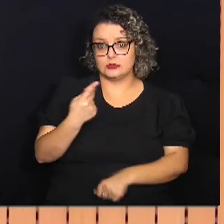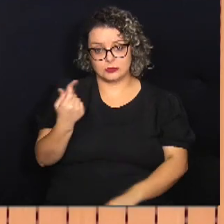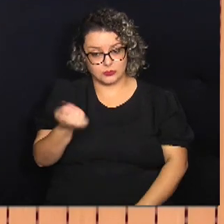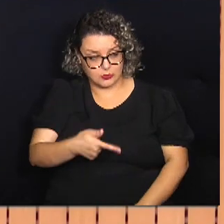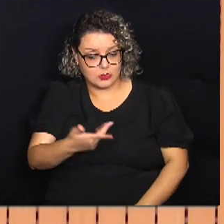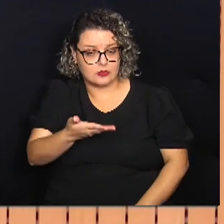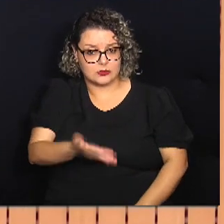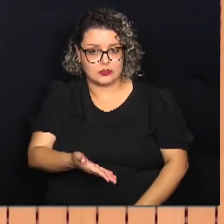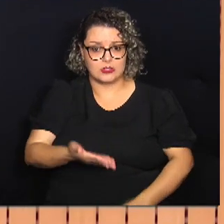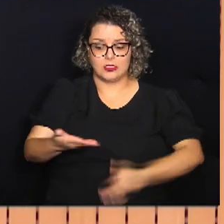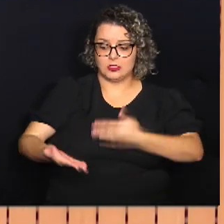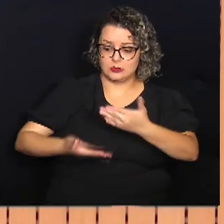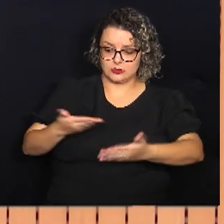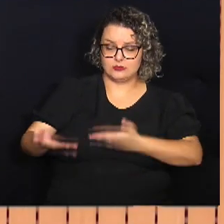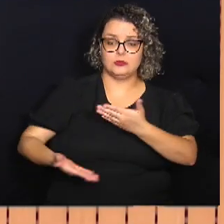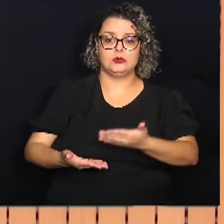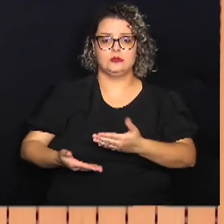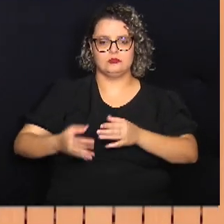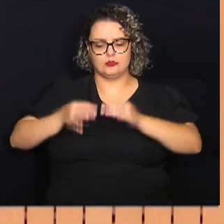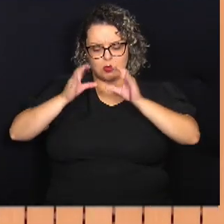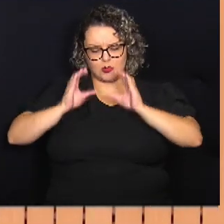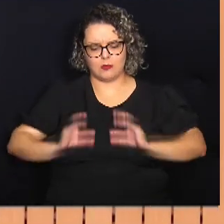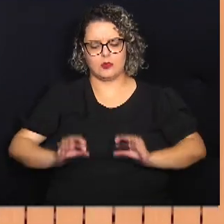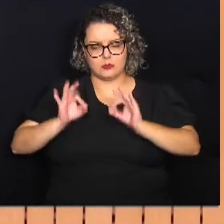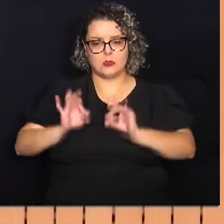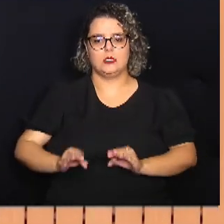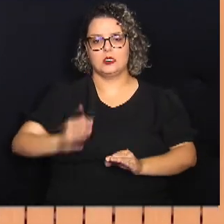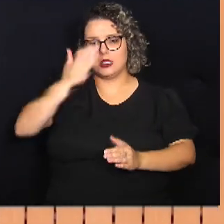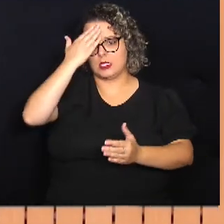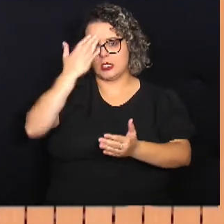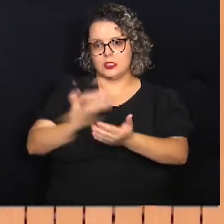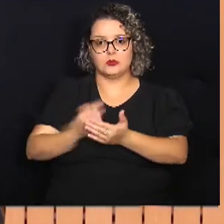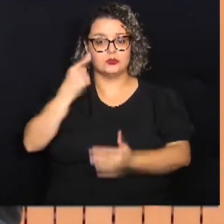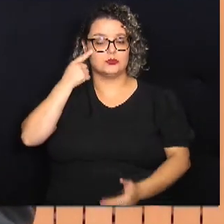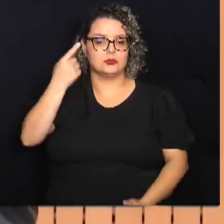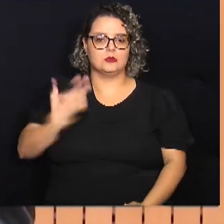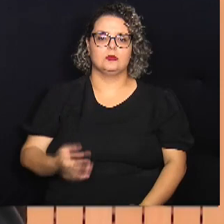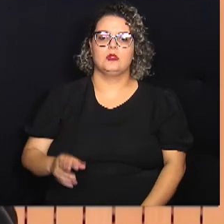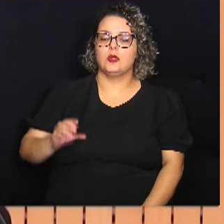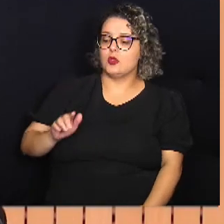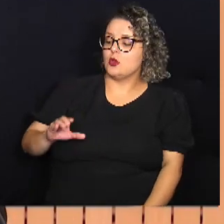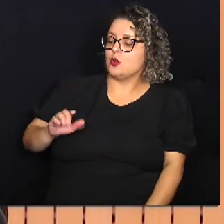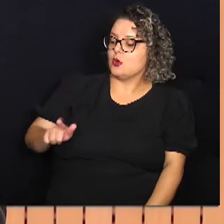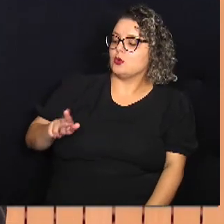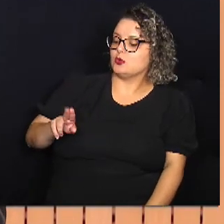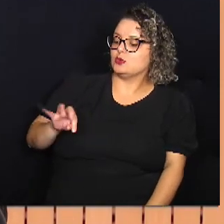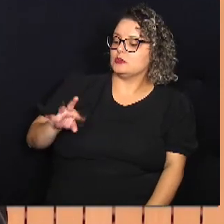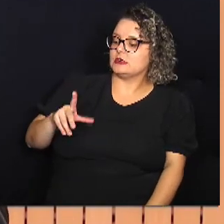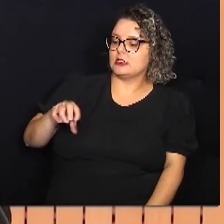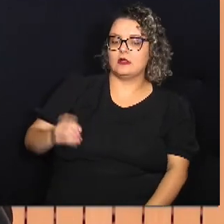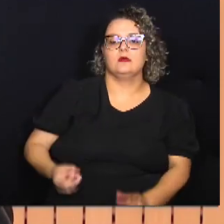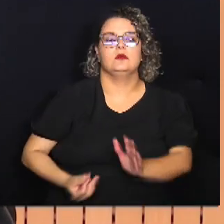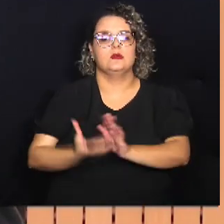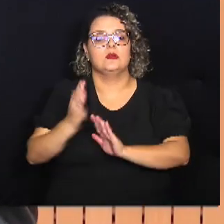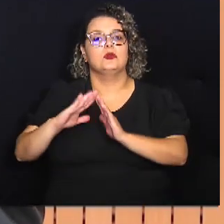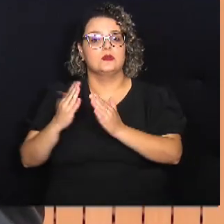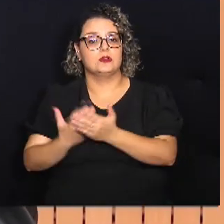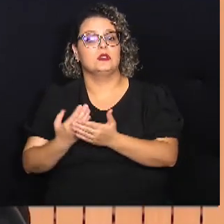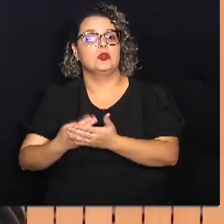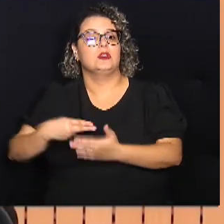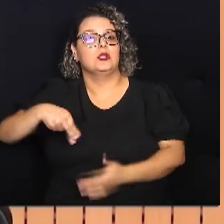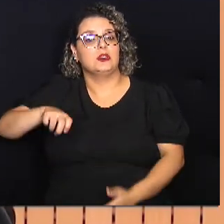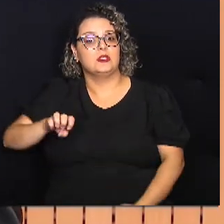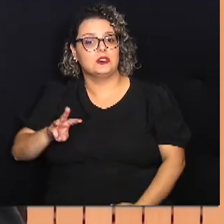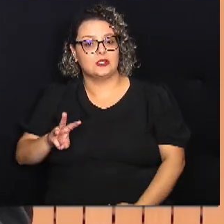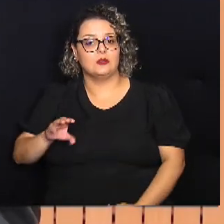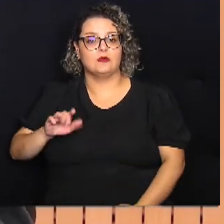servindo e o principal, sempre acreditando no seu ideal. Gustavo Rubens de Lima Martinez, fundador da Newcast Idiomas. E quando